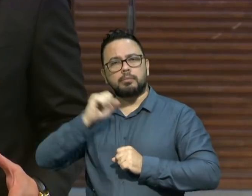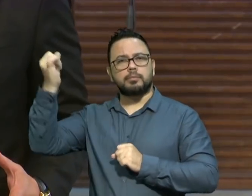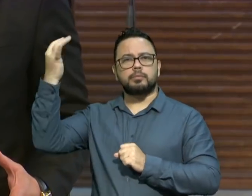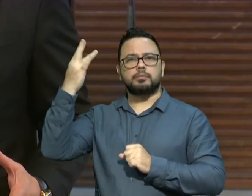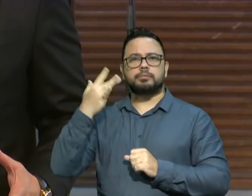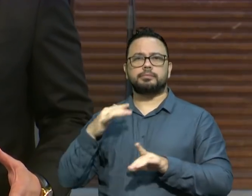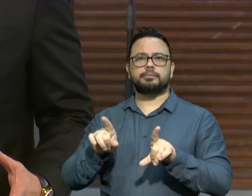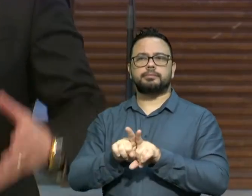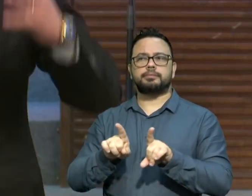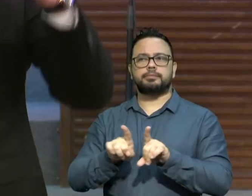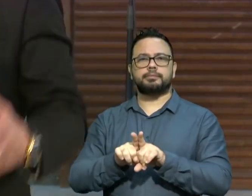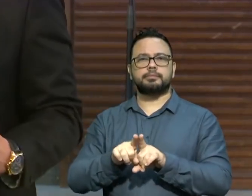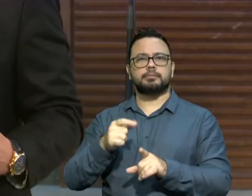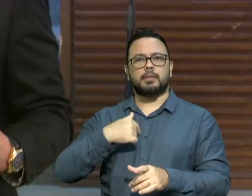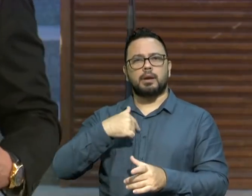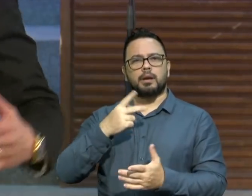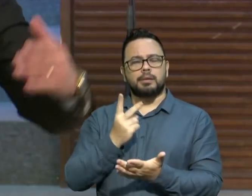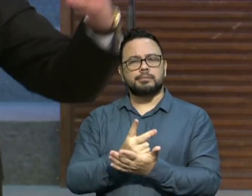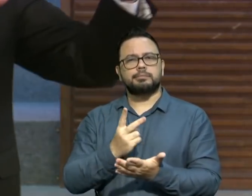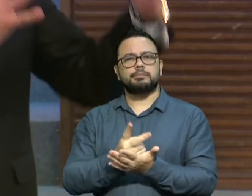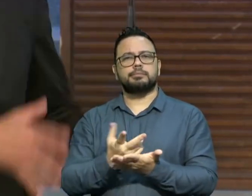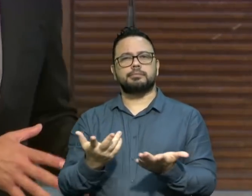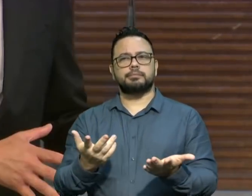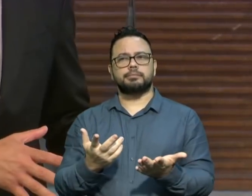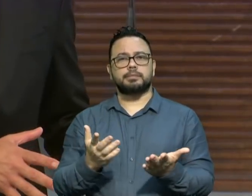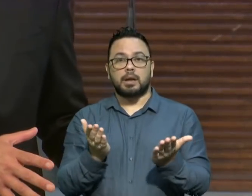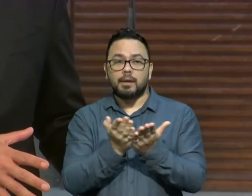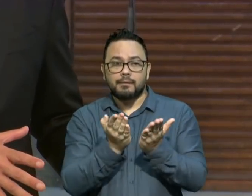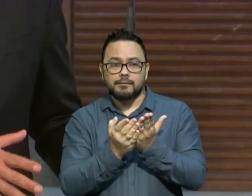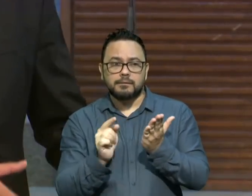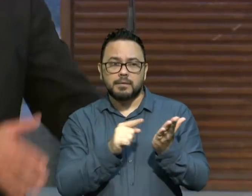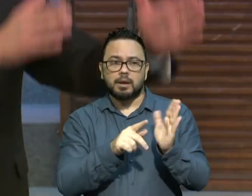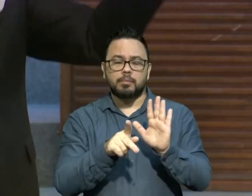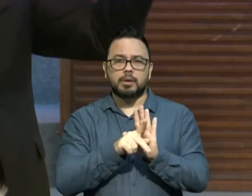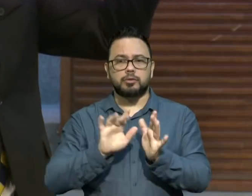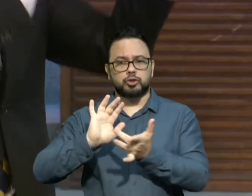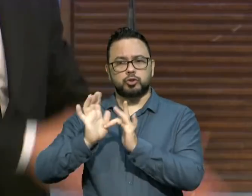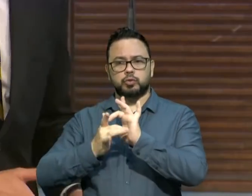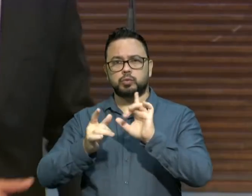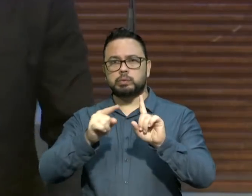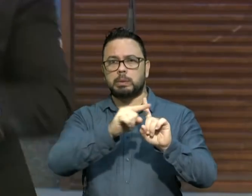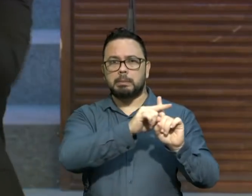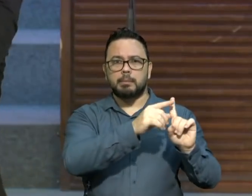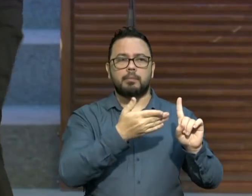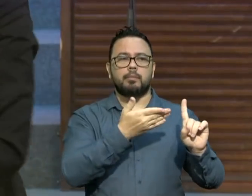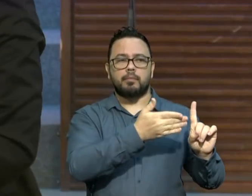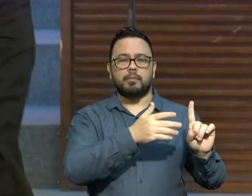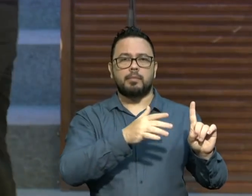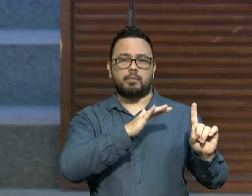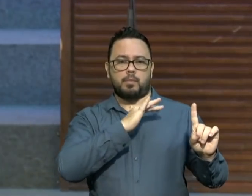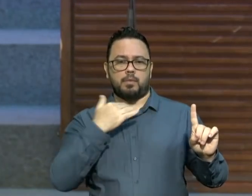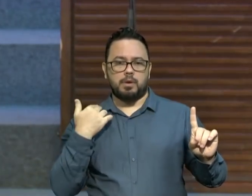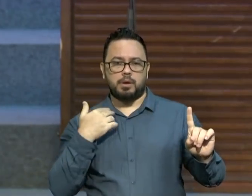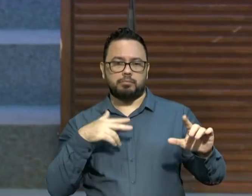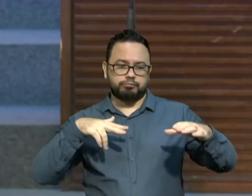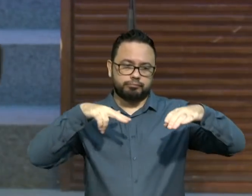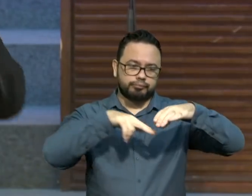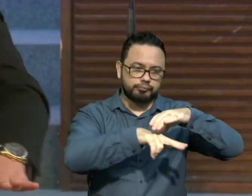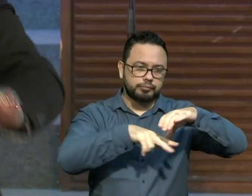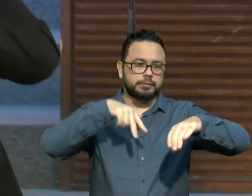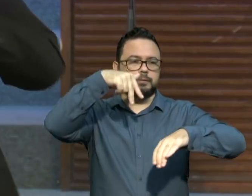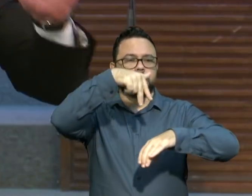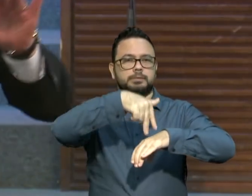graça e eu sempre do Evangelho após a cruz de Cristo foi Jesus morreu foi sepultado ressuscitou